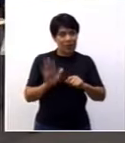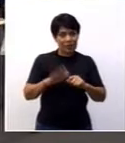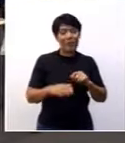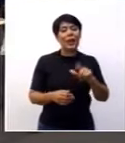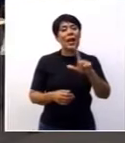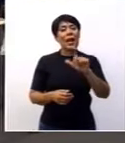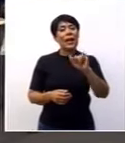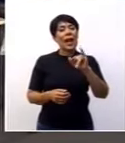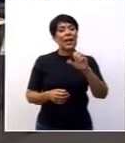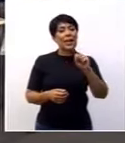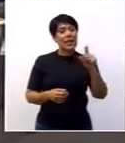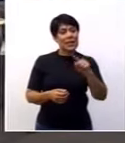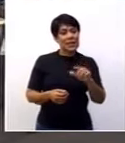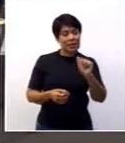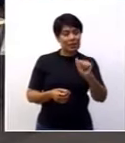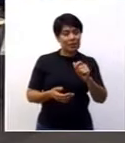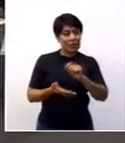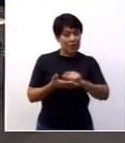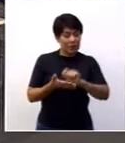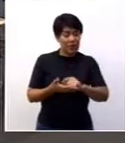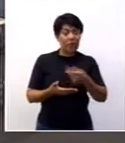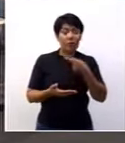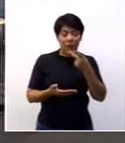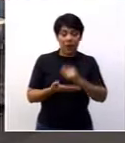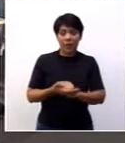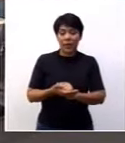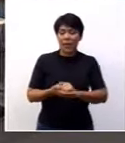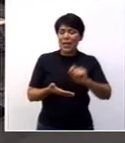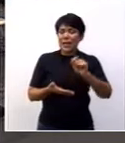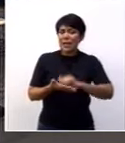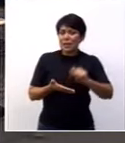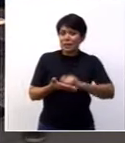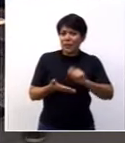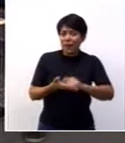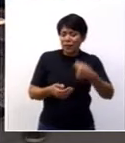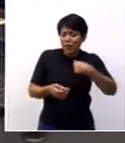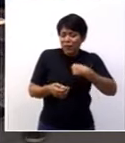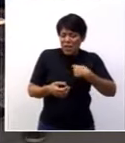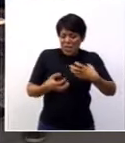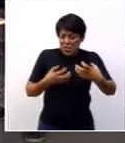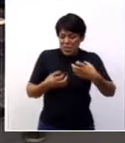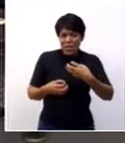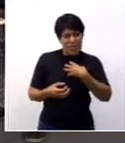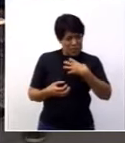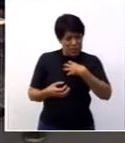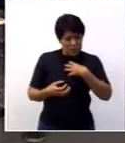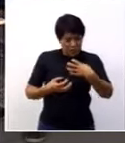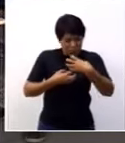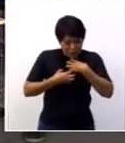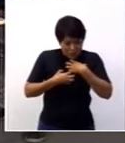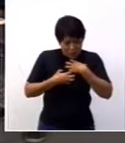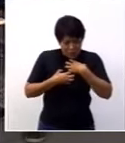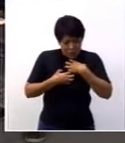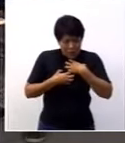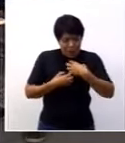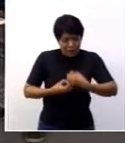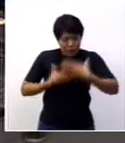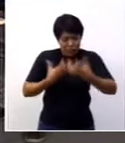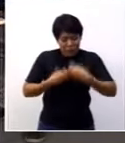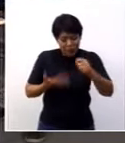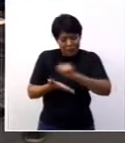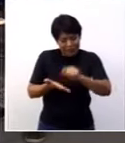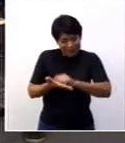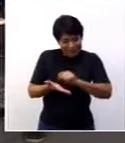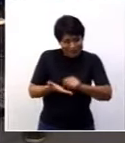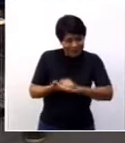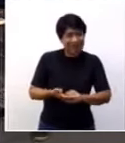Laísa, ela disse assim, que ela escreve quando precisa colocar os sentimentos para fora. Pedro escreve poemas